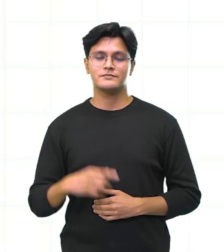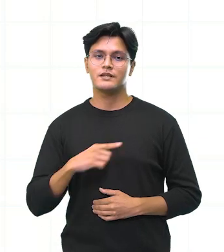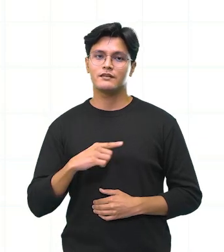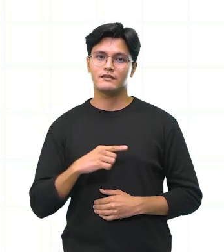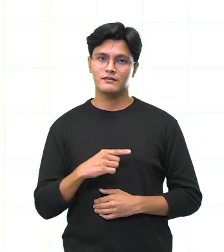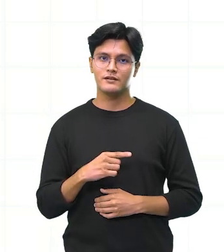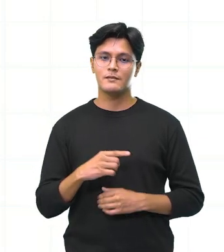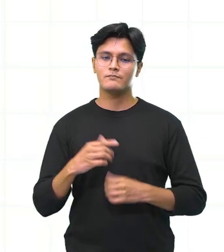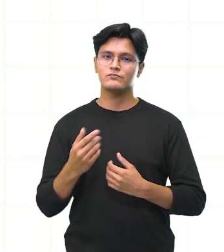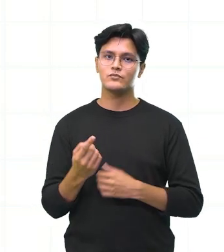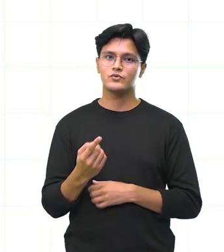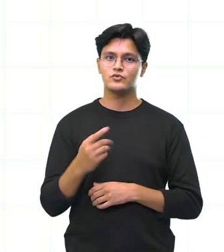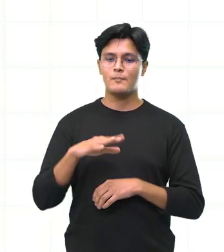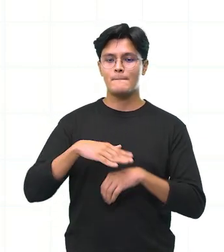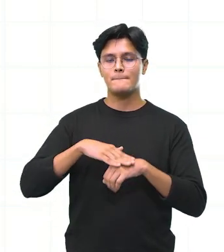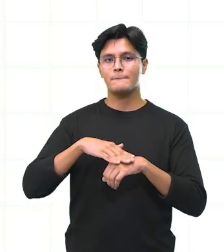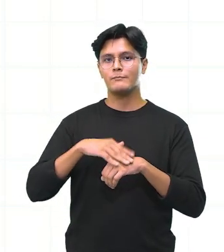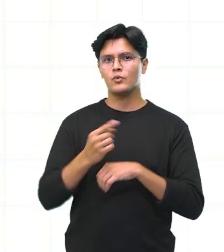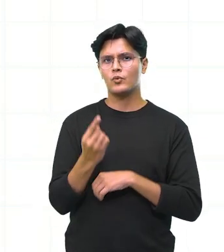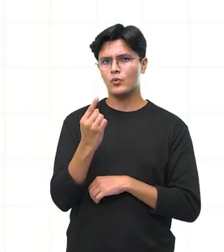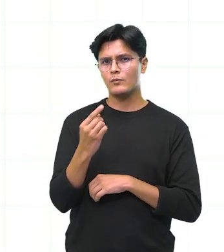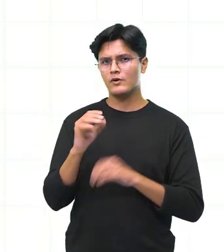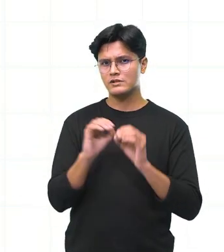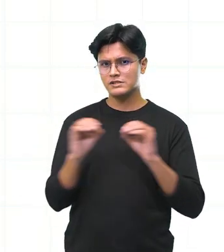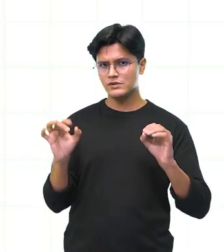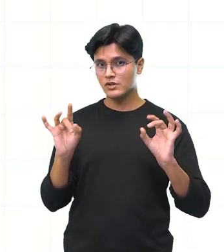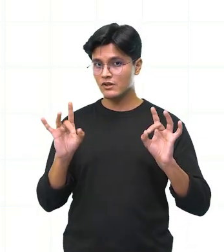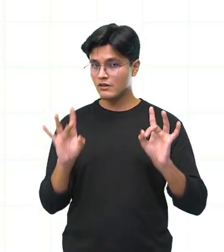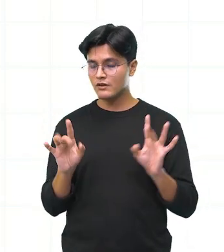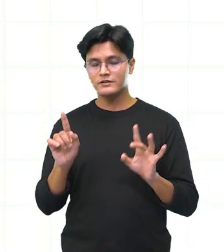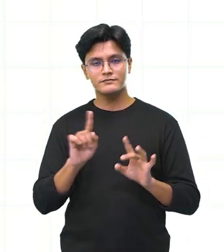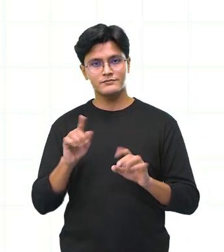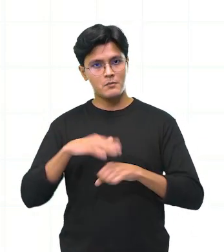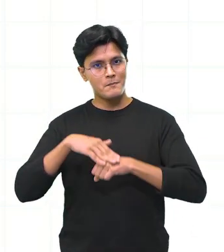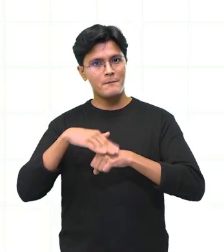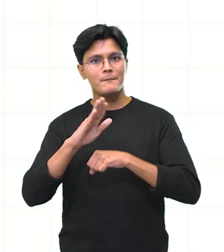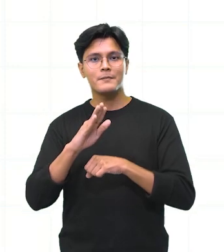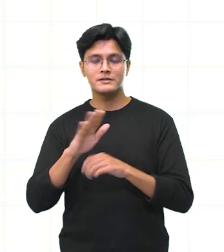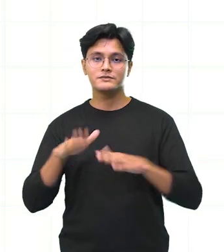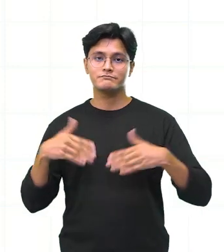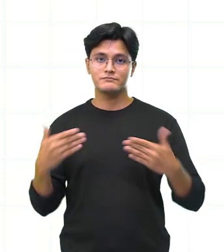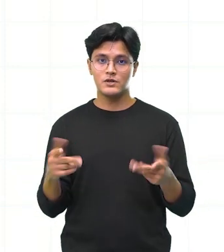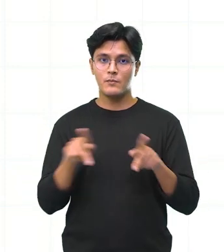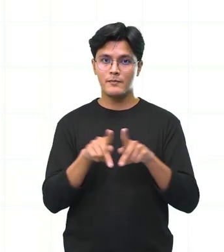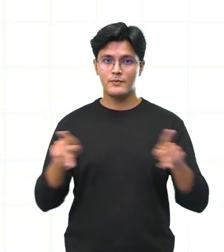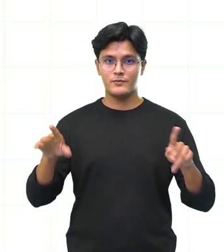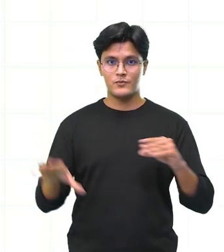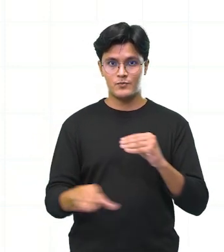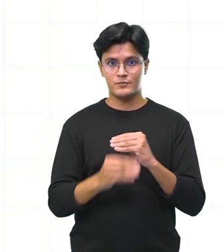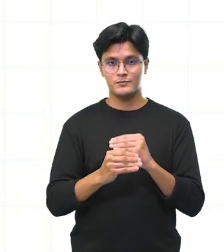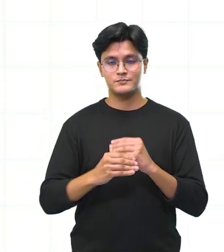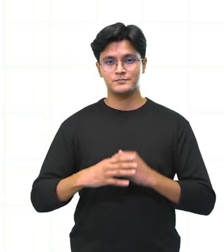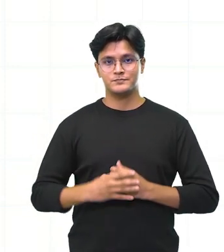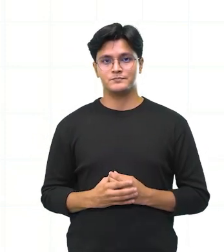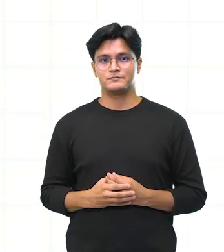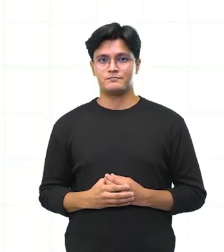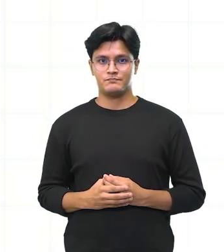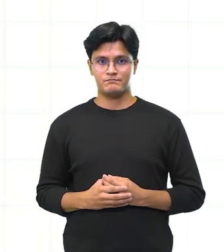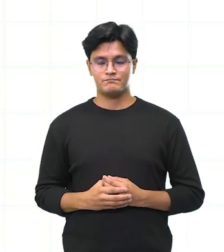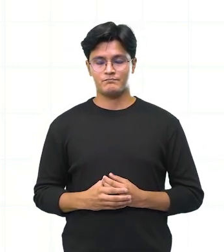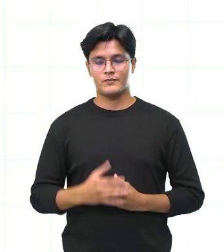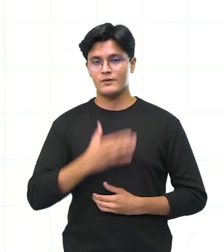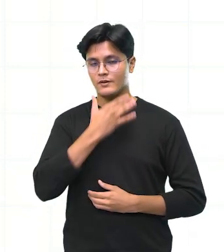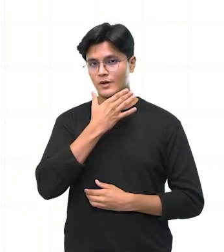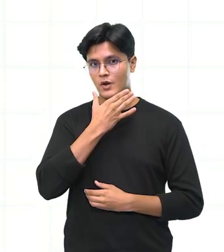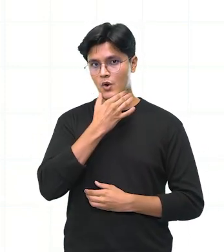uma oração, eu vou ter um período composto. O rapaz acorda e